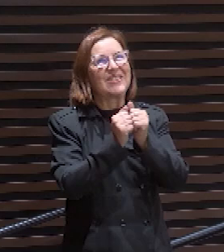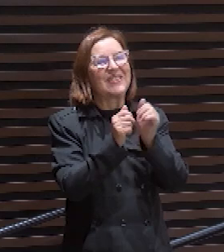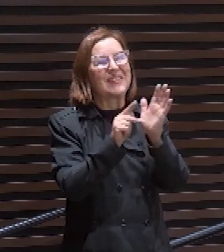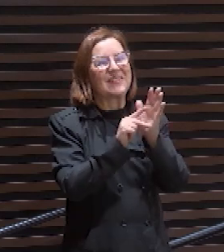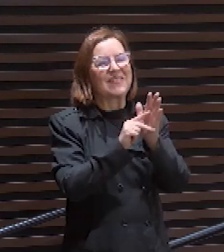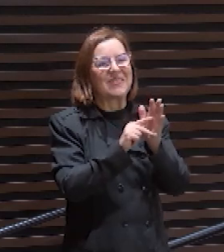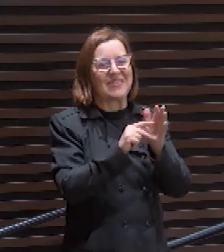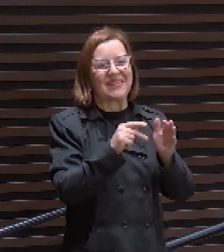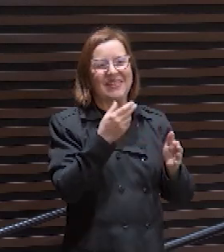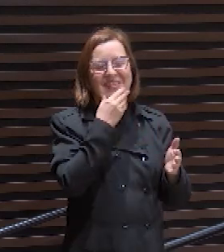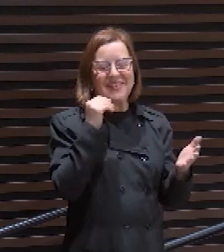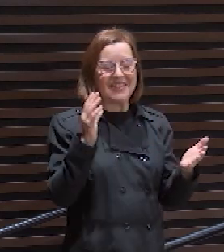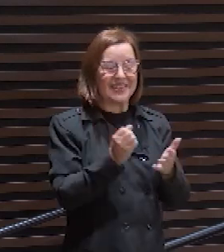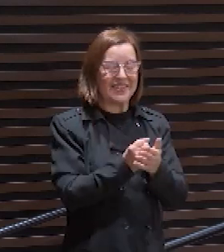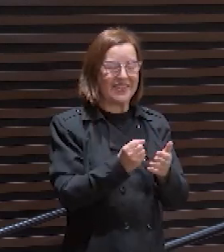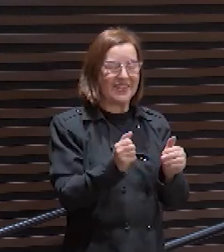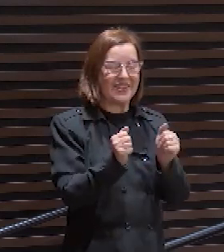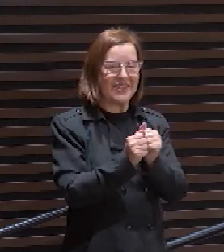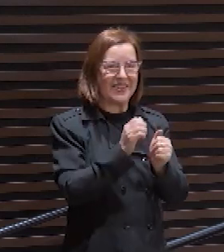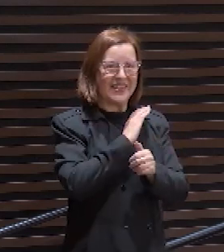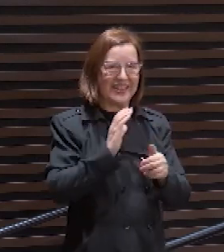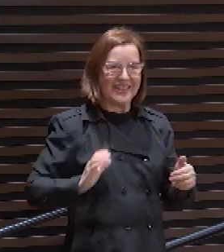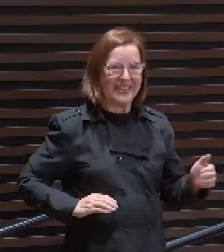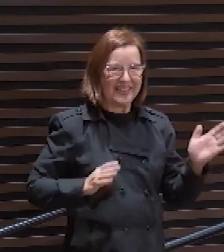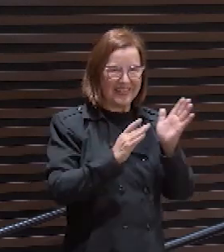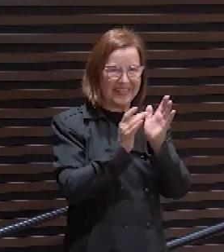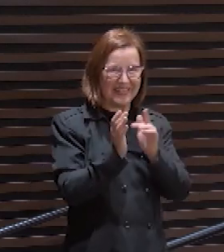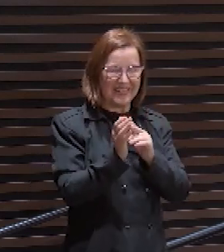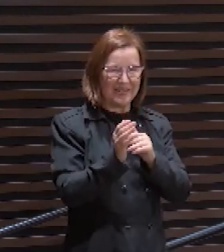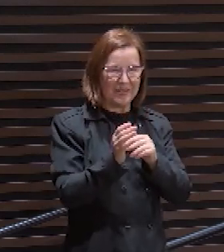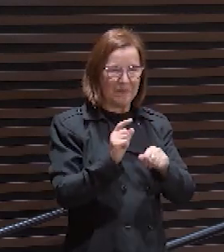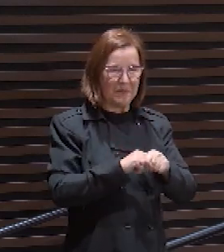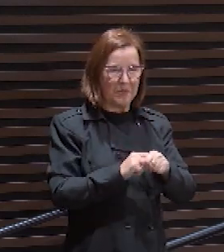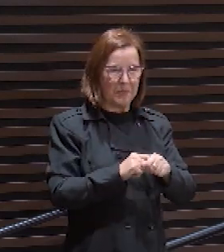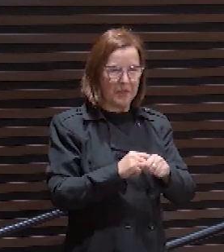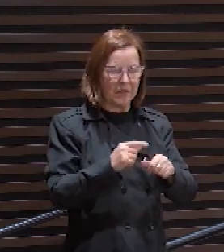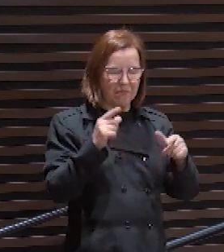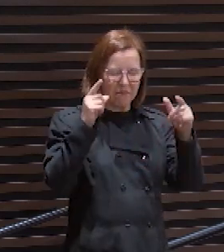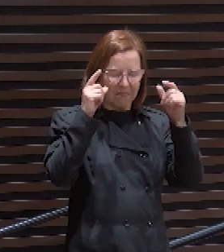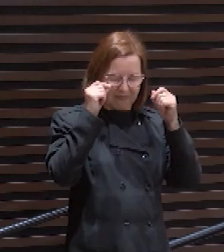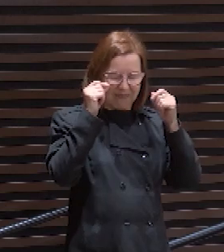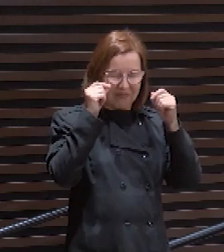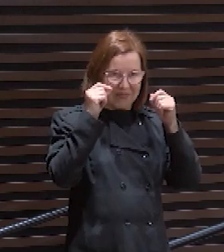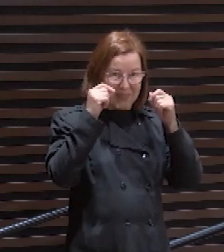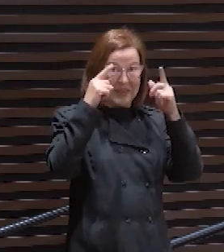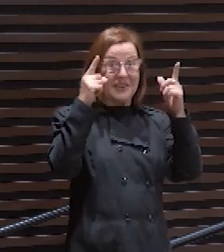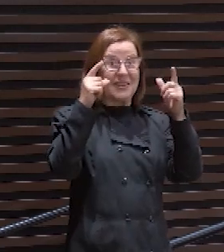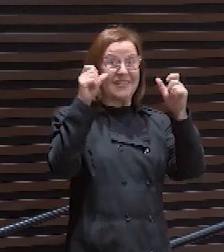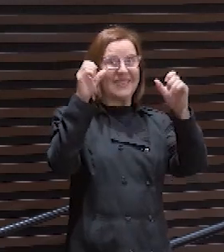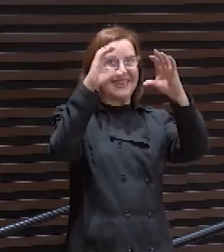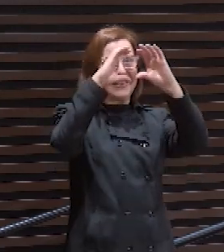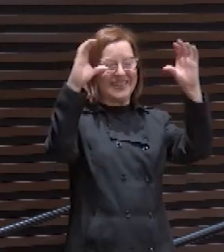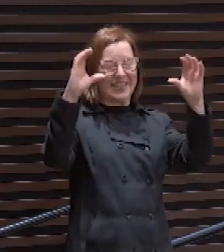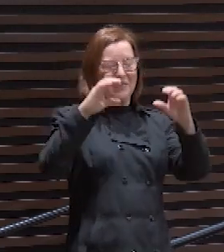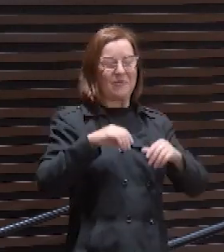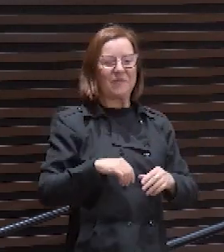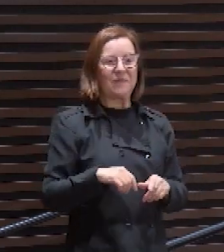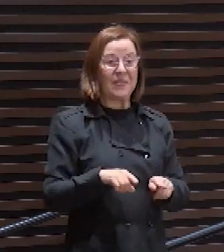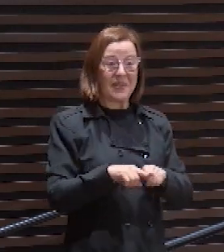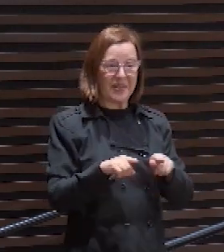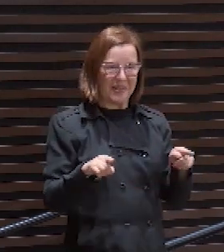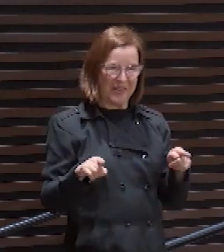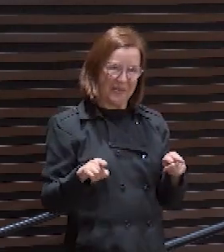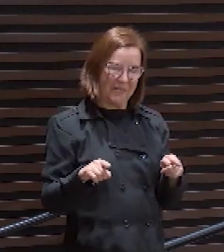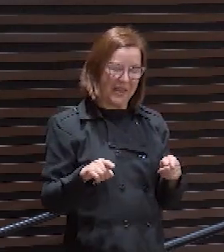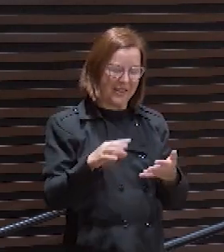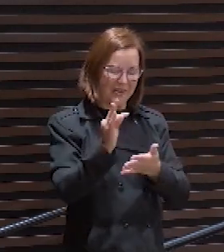Cristo Jesus. Assim que fecharam seus olhos aqui, abriram seus olhos lá. Mas essa é a mensagem. Porém, o texto